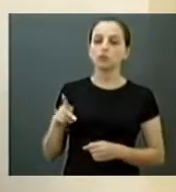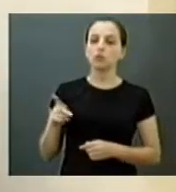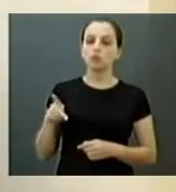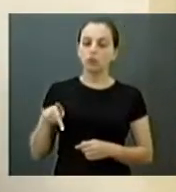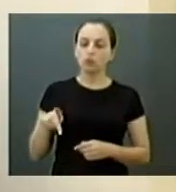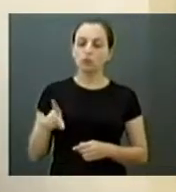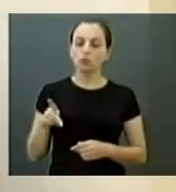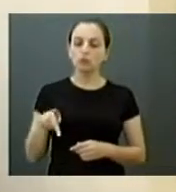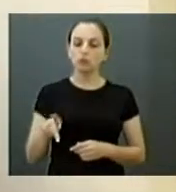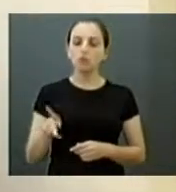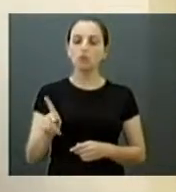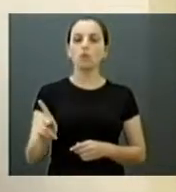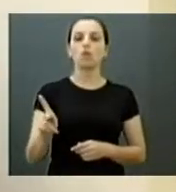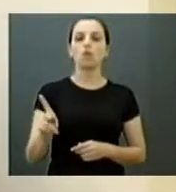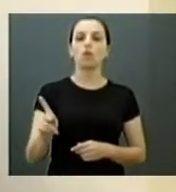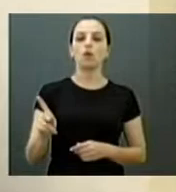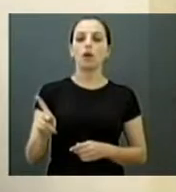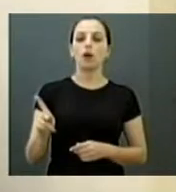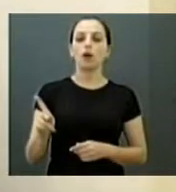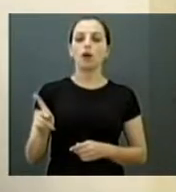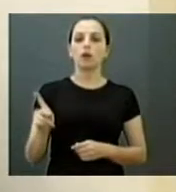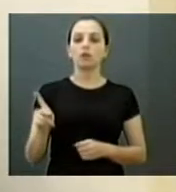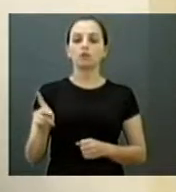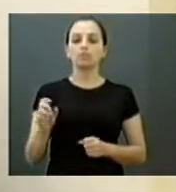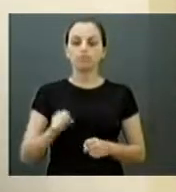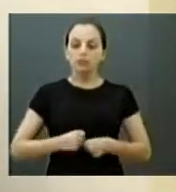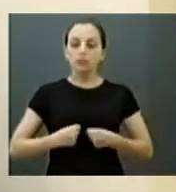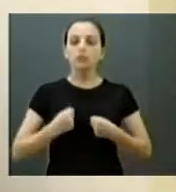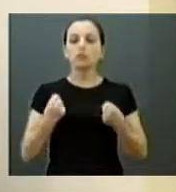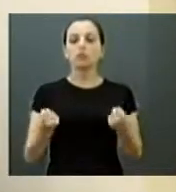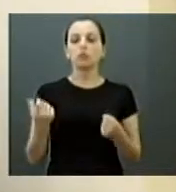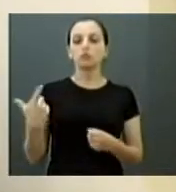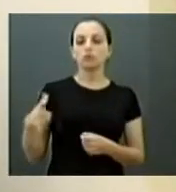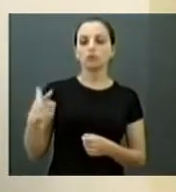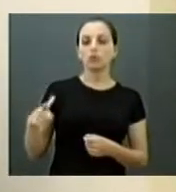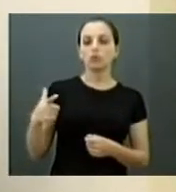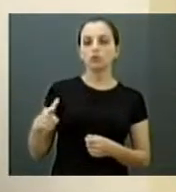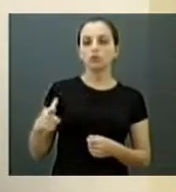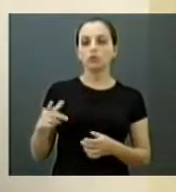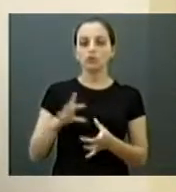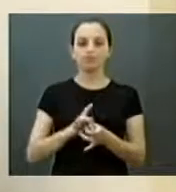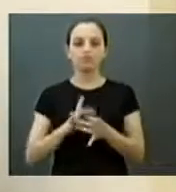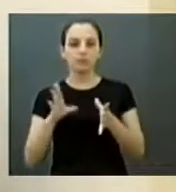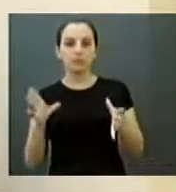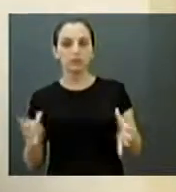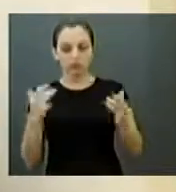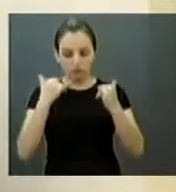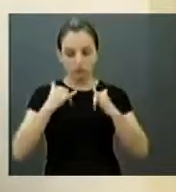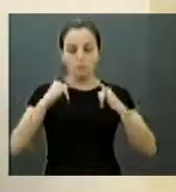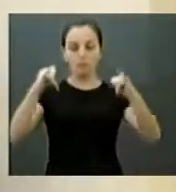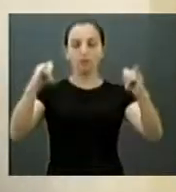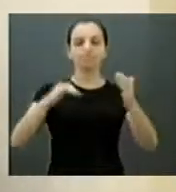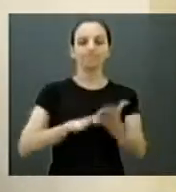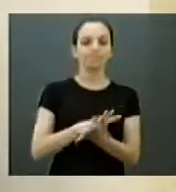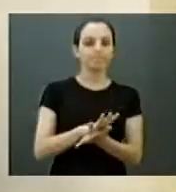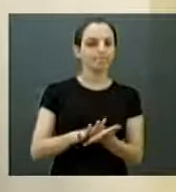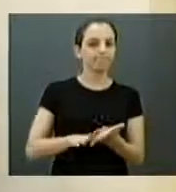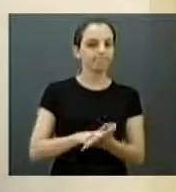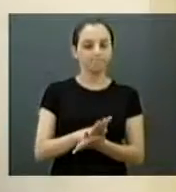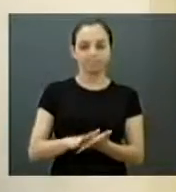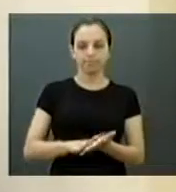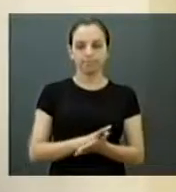hoje, tá, de força, onde não existe liberdade de imprensa, onde não existe nada.